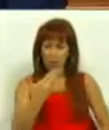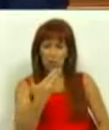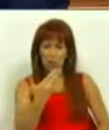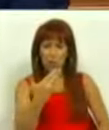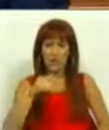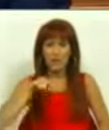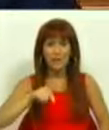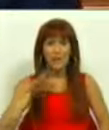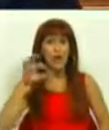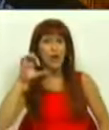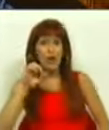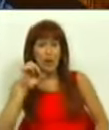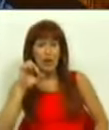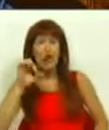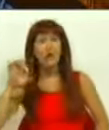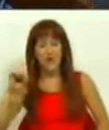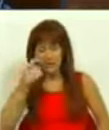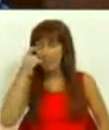7.221.080 pessoas.